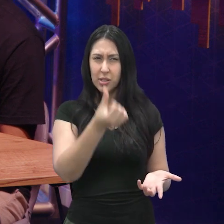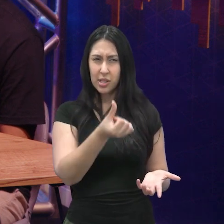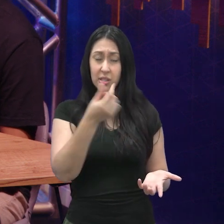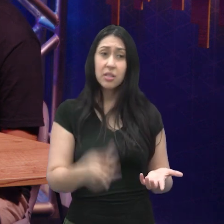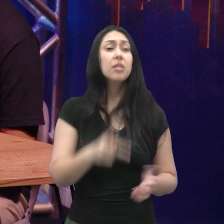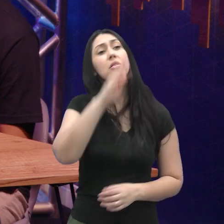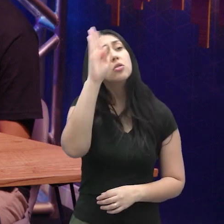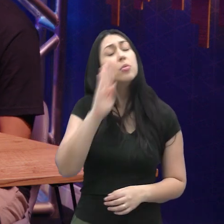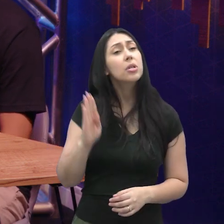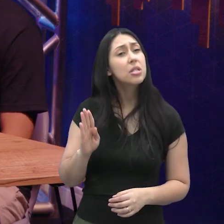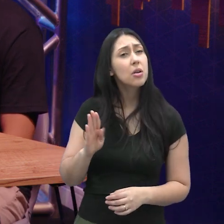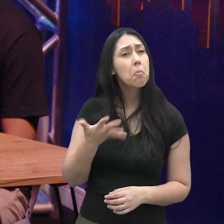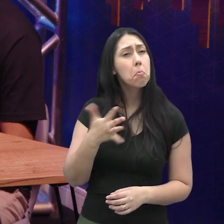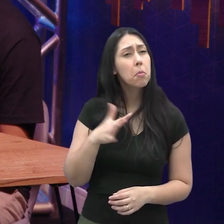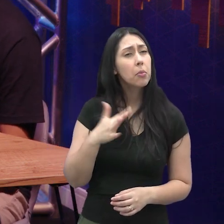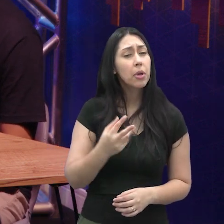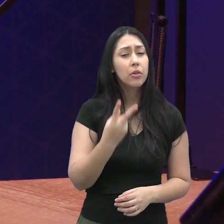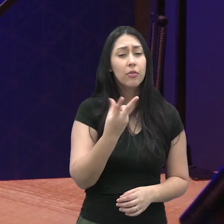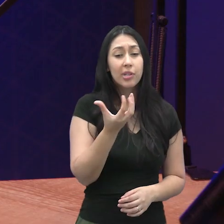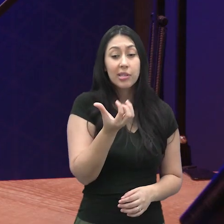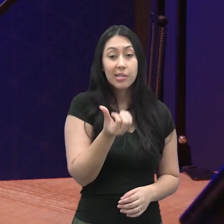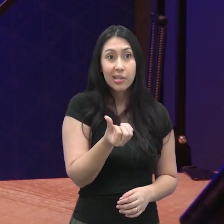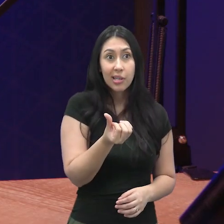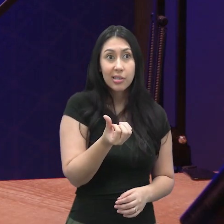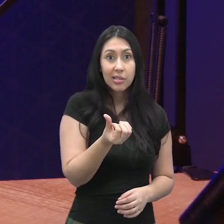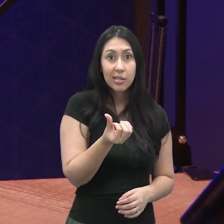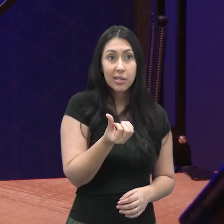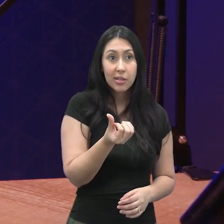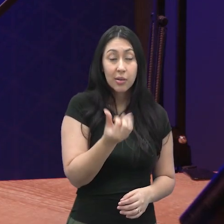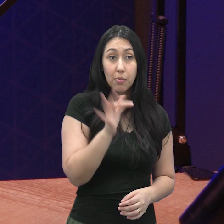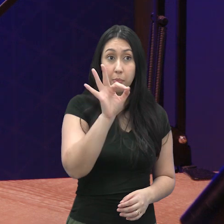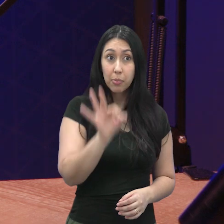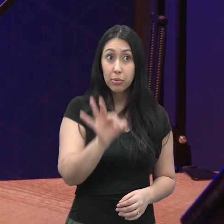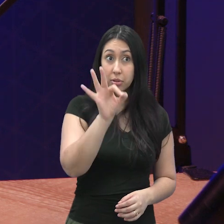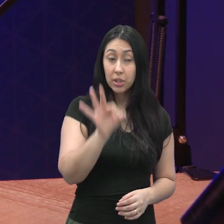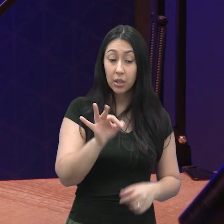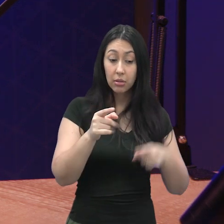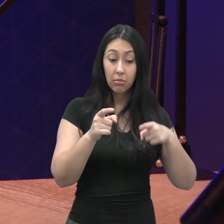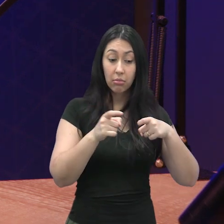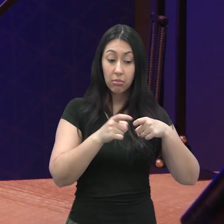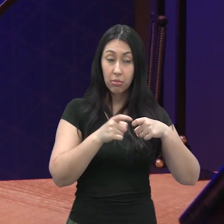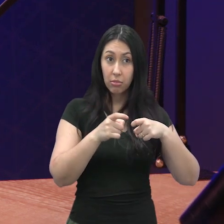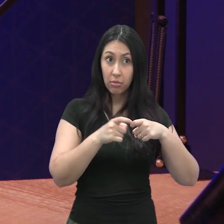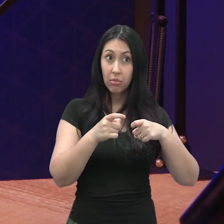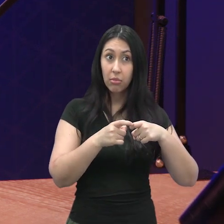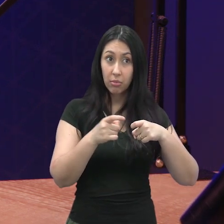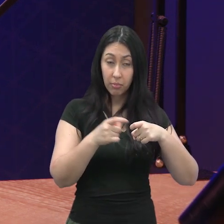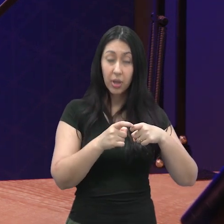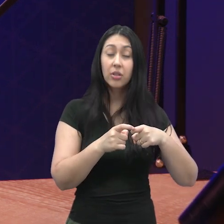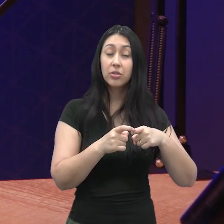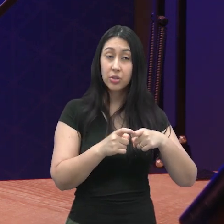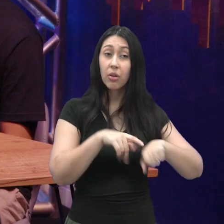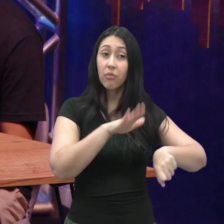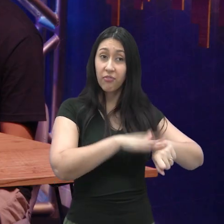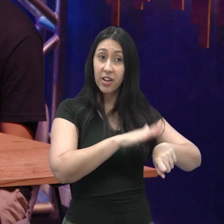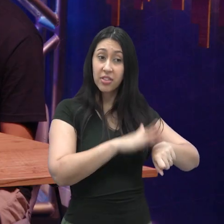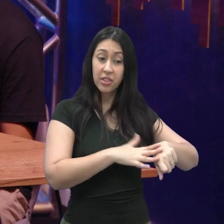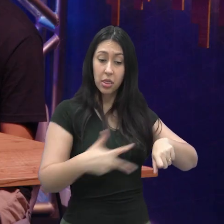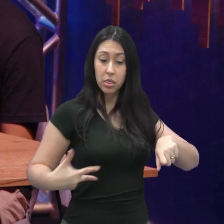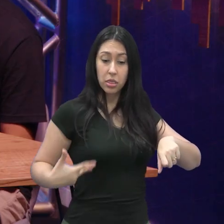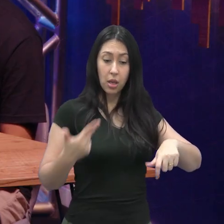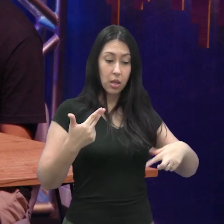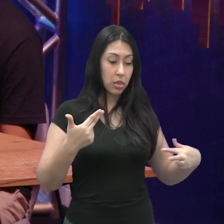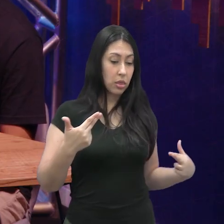ano de 2023, a média era de 26%, né, 26% desses médicos, esses cirurgiões,